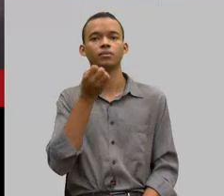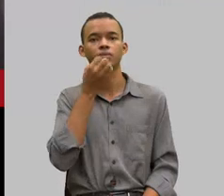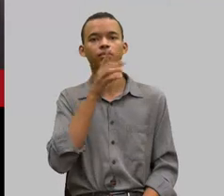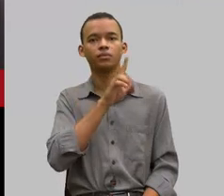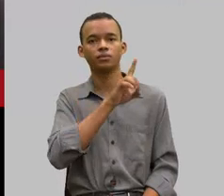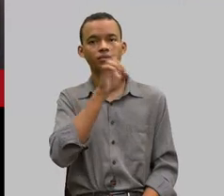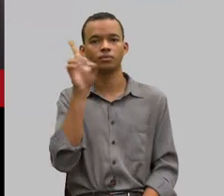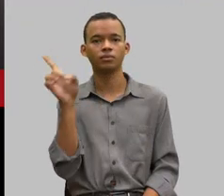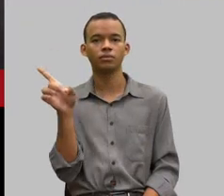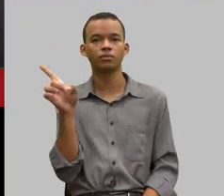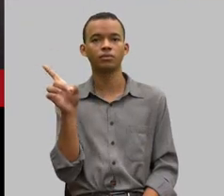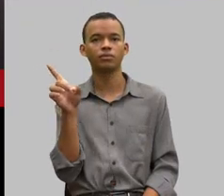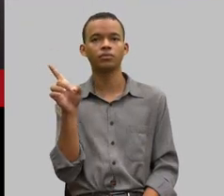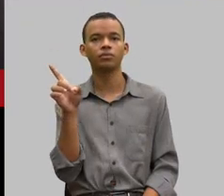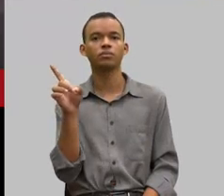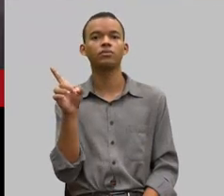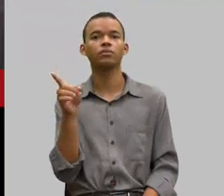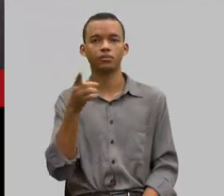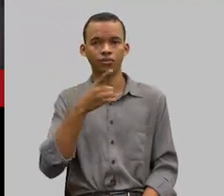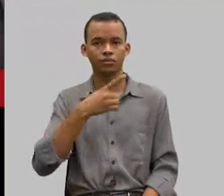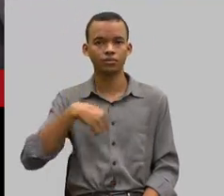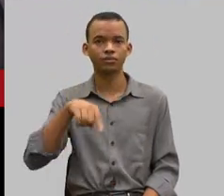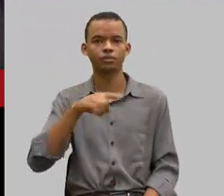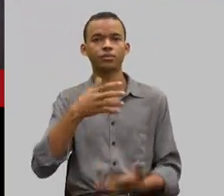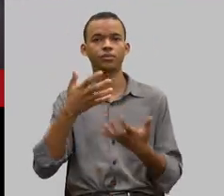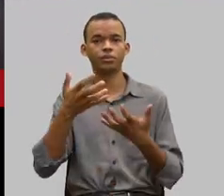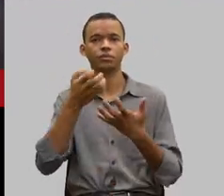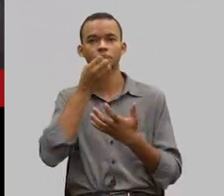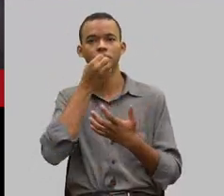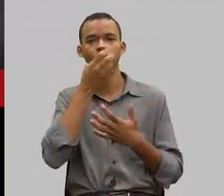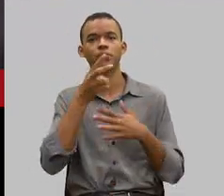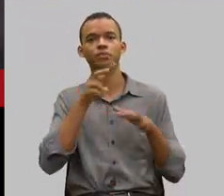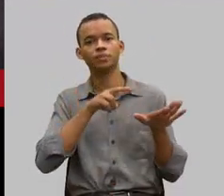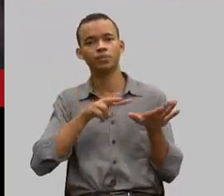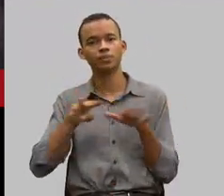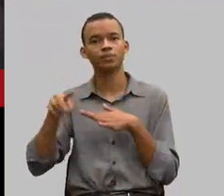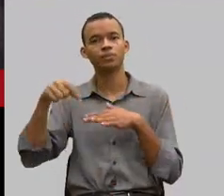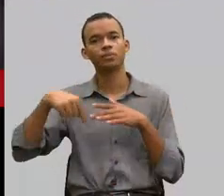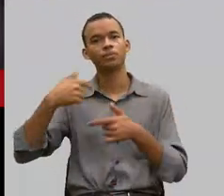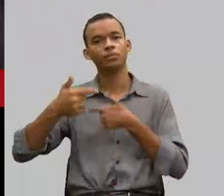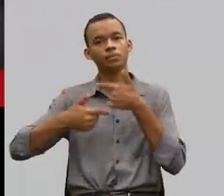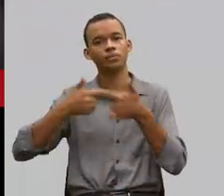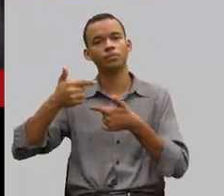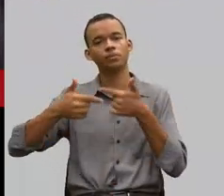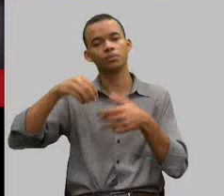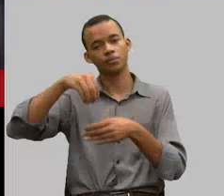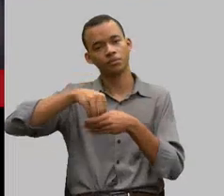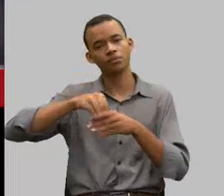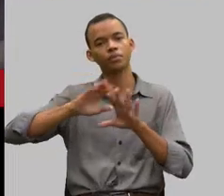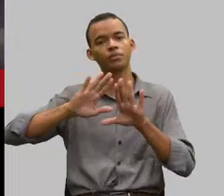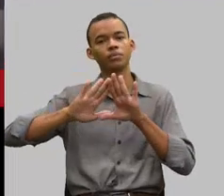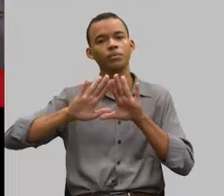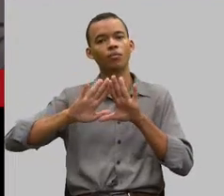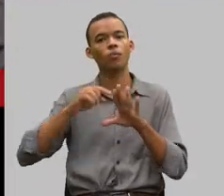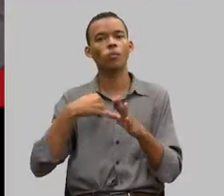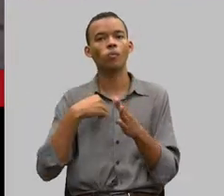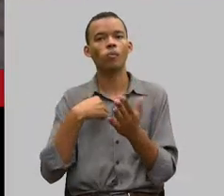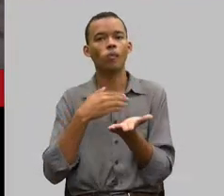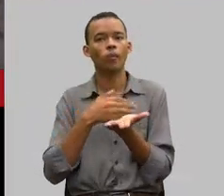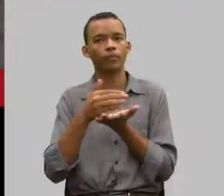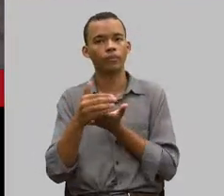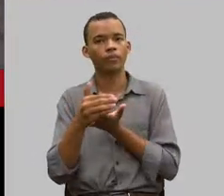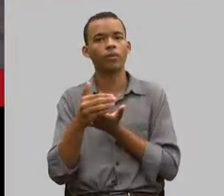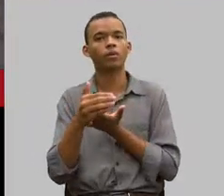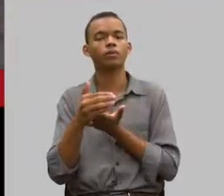eh que a gente tem uma boa semana né de trabalho aqui na casa bom eu vou começar pelo